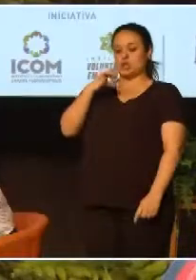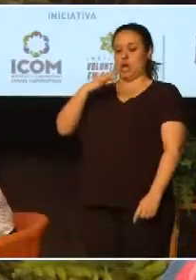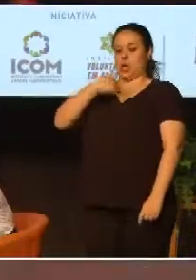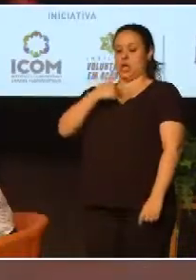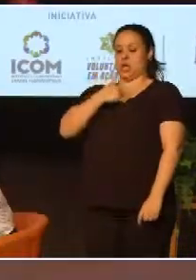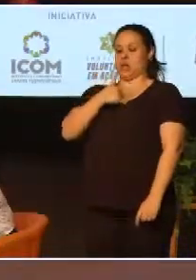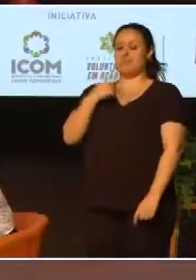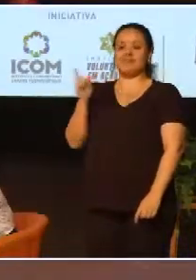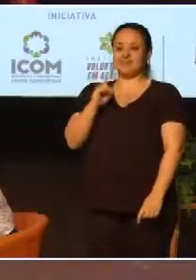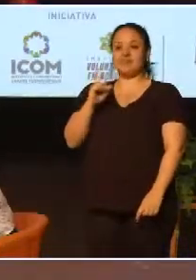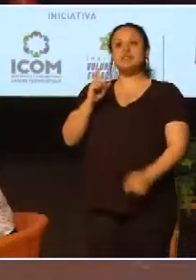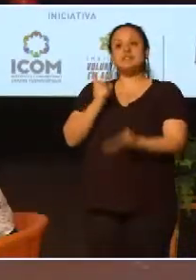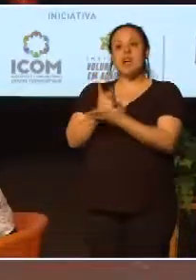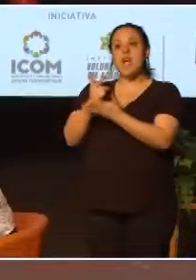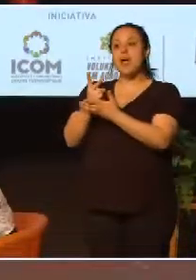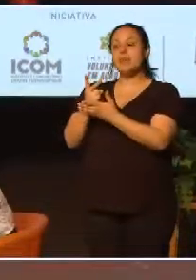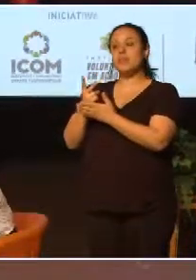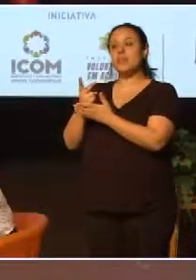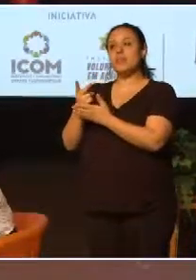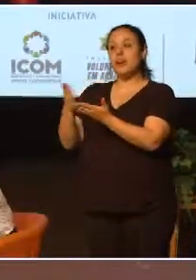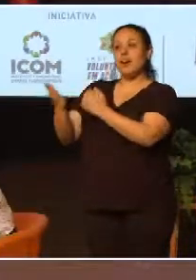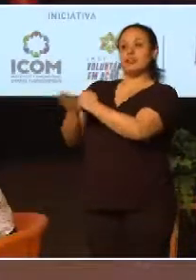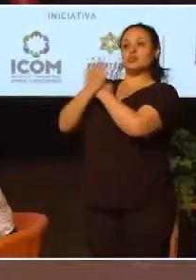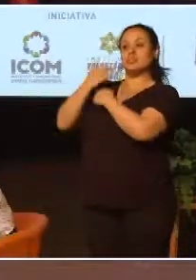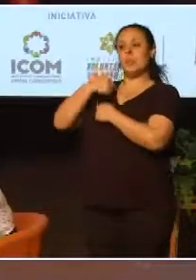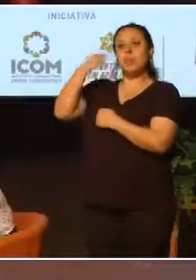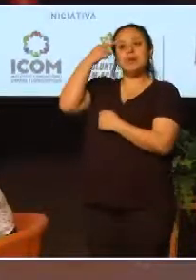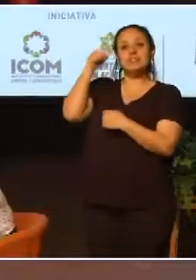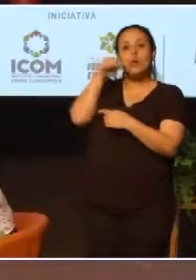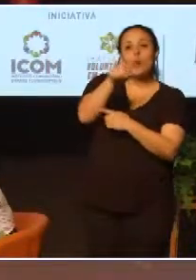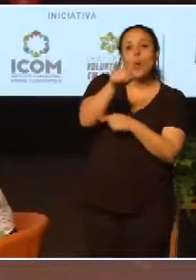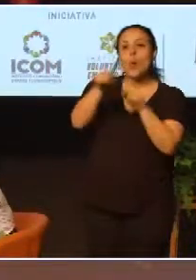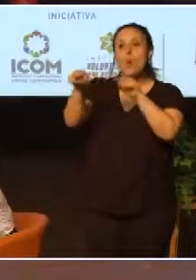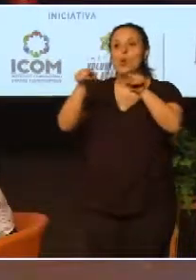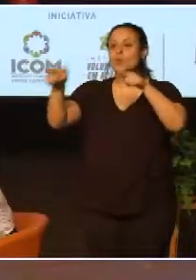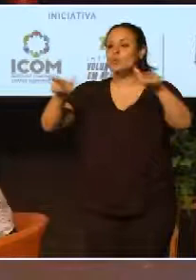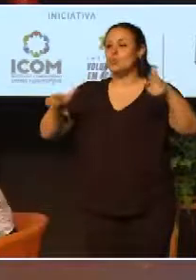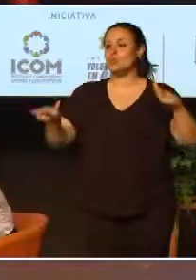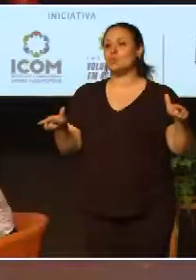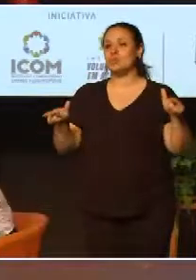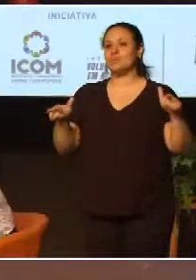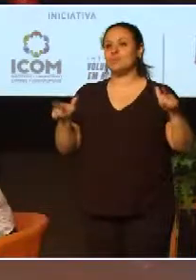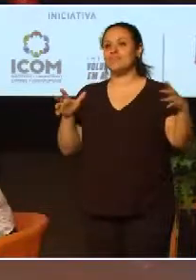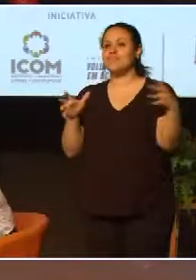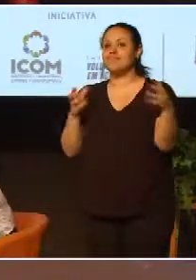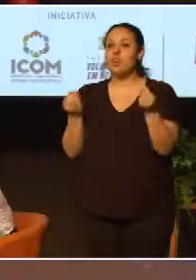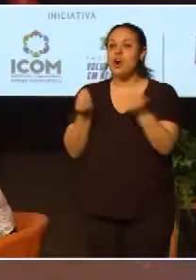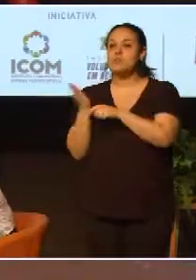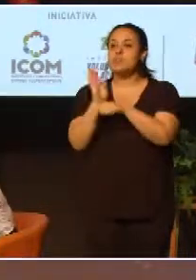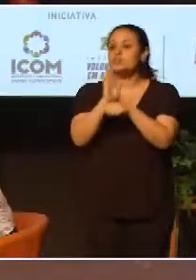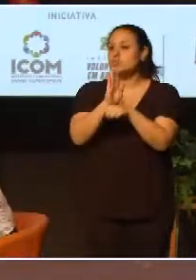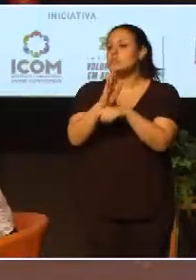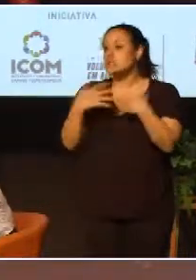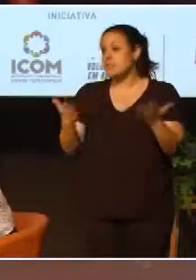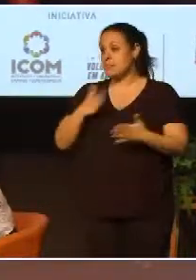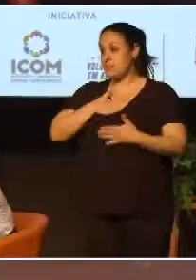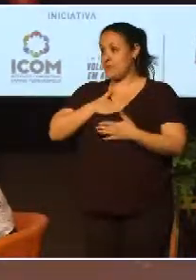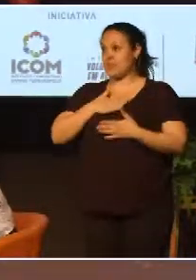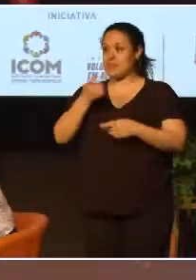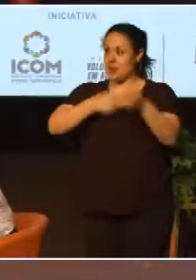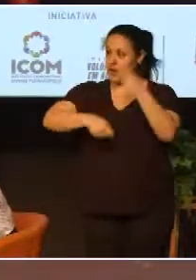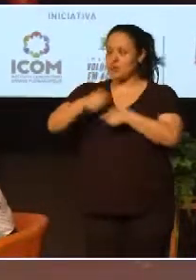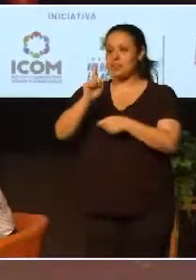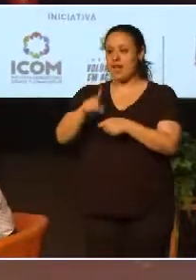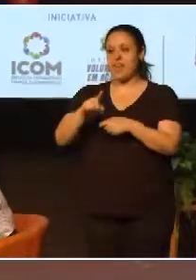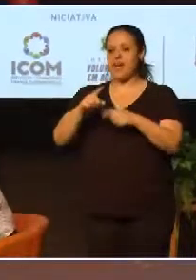nos outros. Então, a Rede Mulher Empreendedora é exatamente isso. A gente faz um trabalho para ajudar outras mulheres que querem empreender.